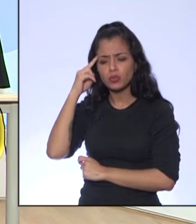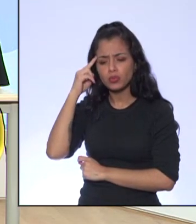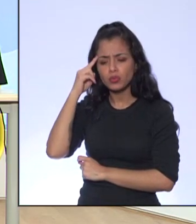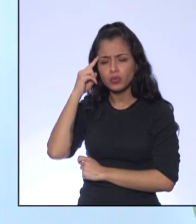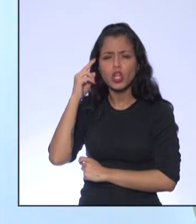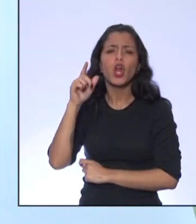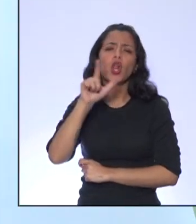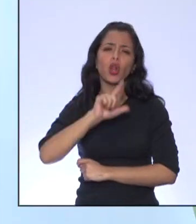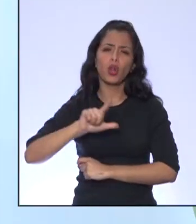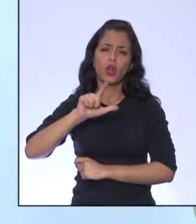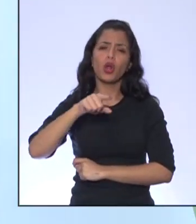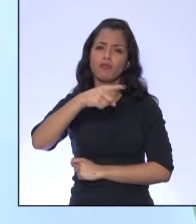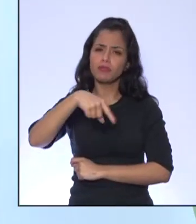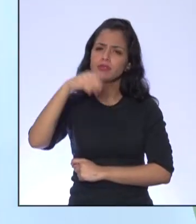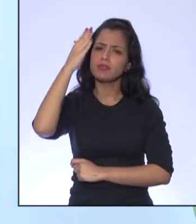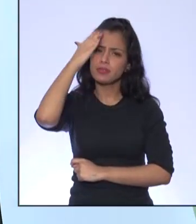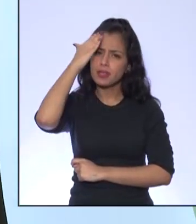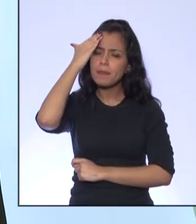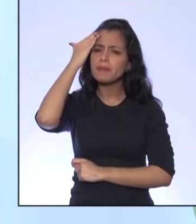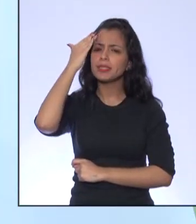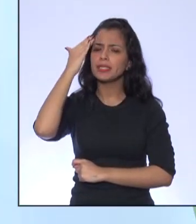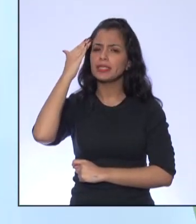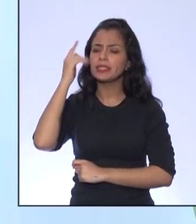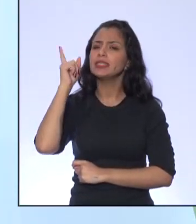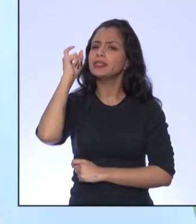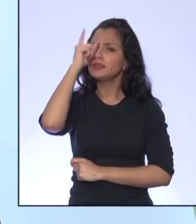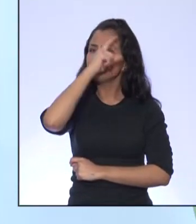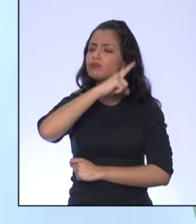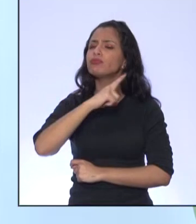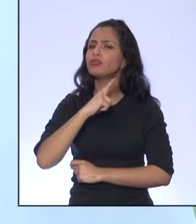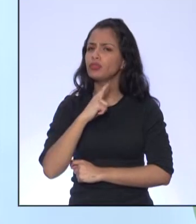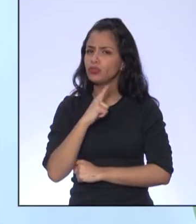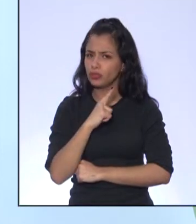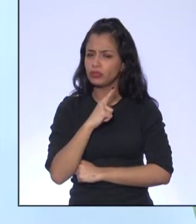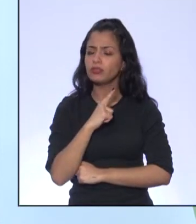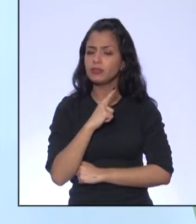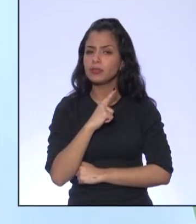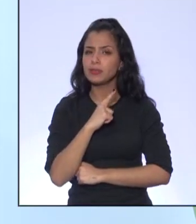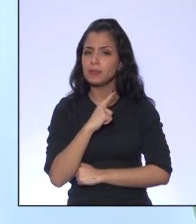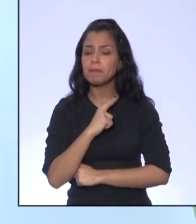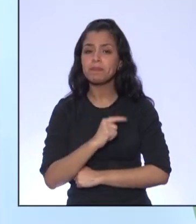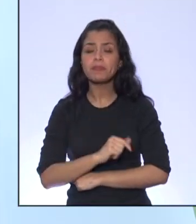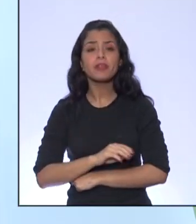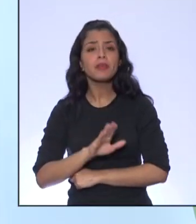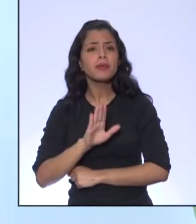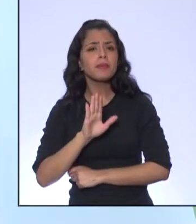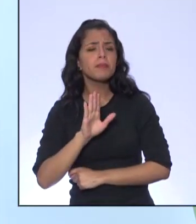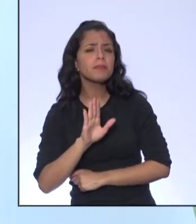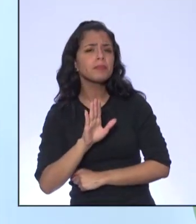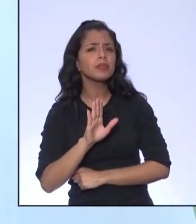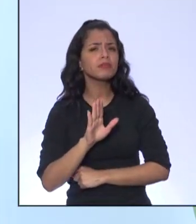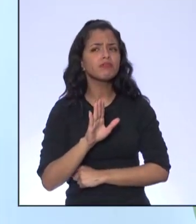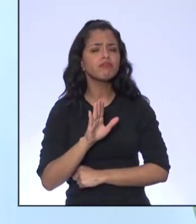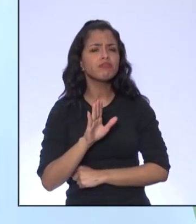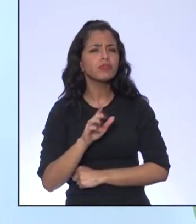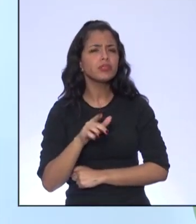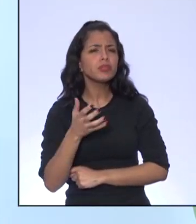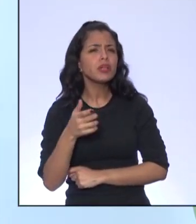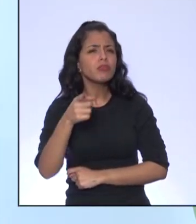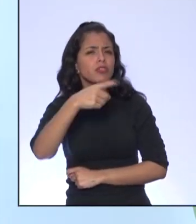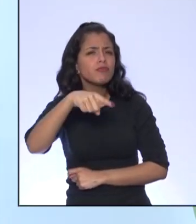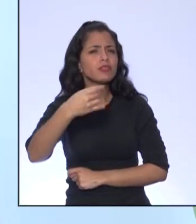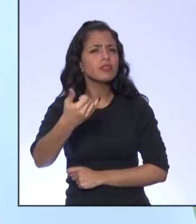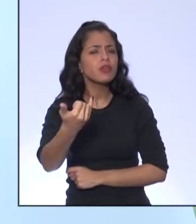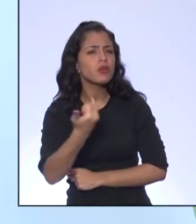algumas dificuldades e algumas facilidades para alcançar os objetivos de vocês. Então, contem um pouquinho para